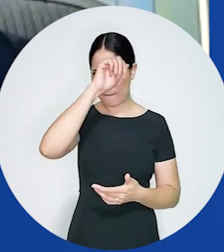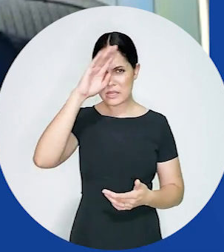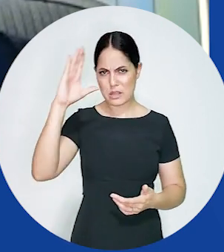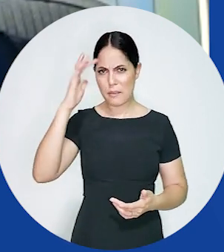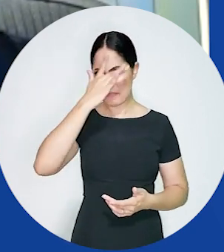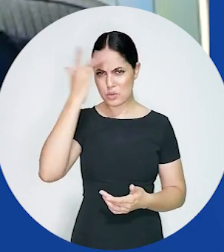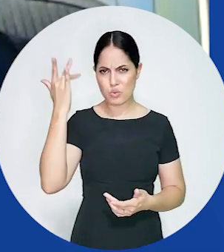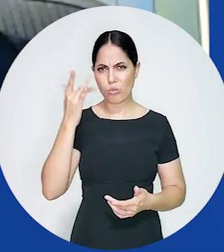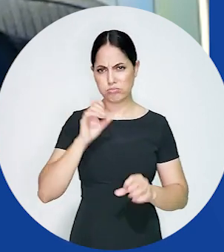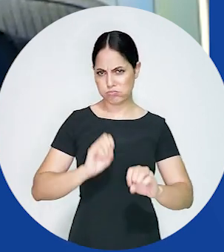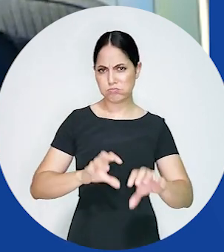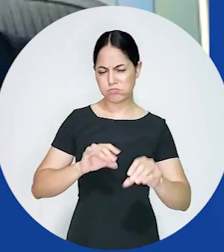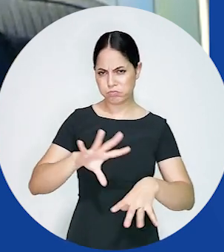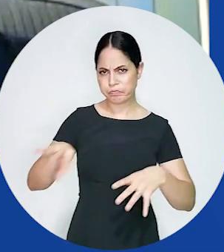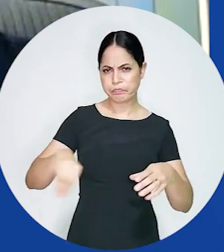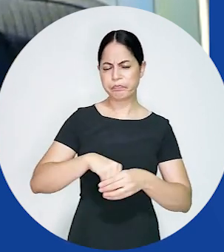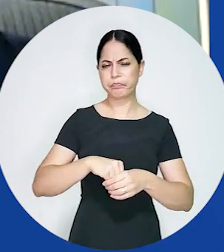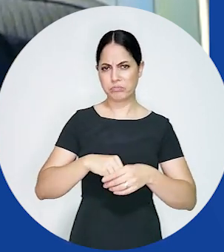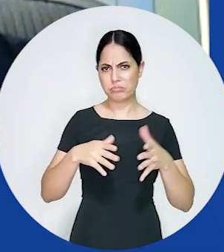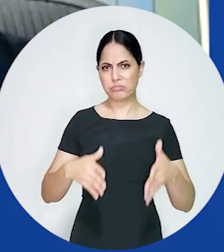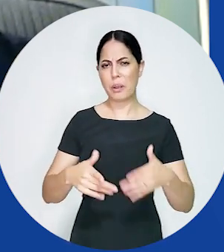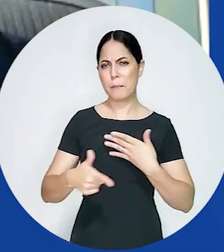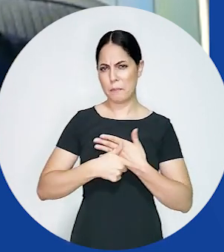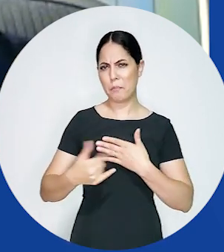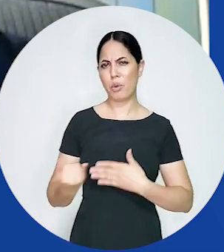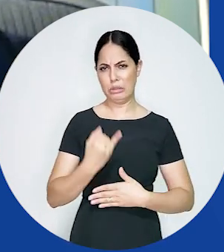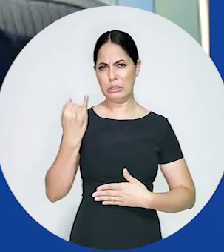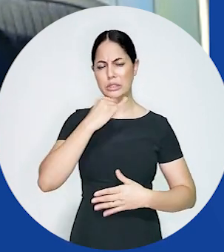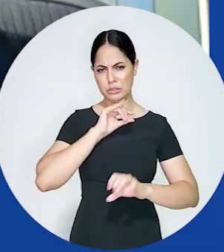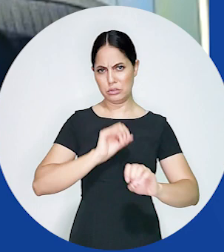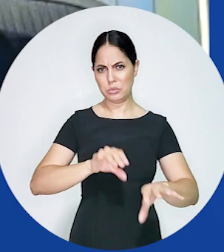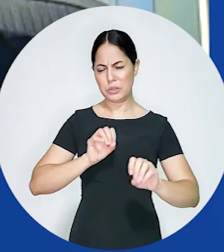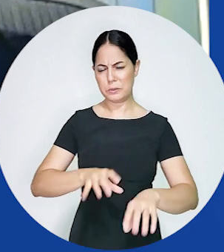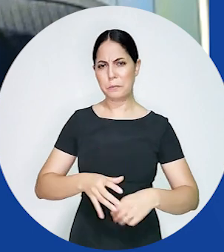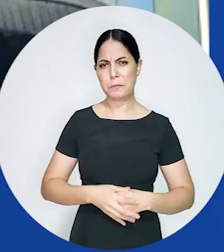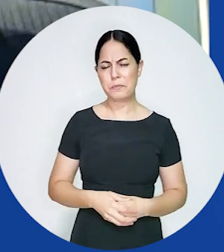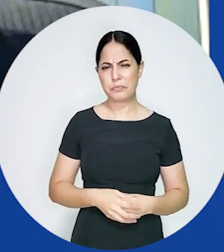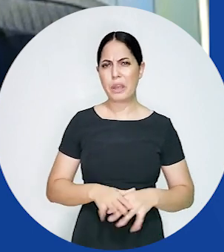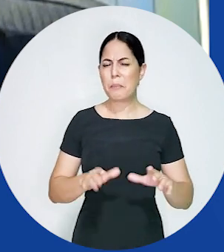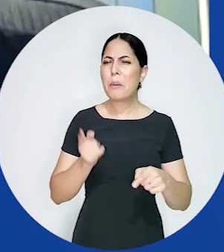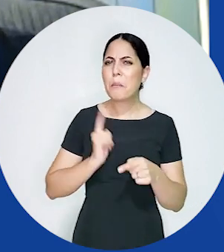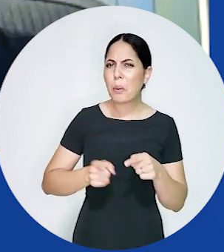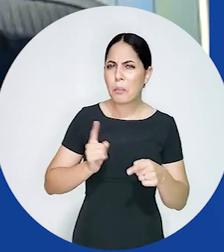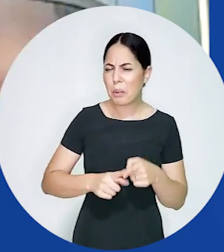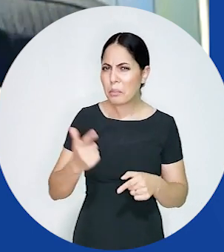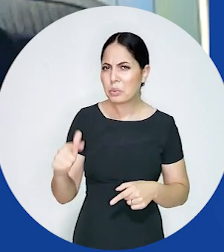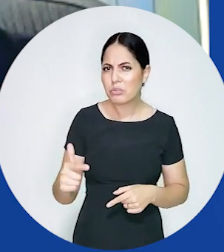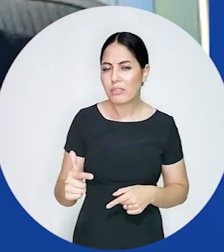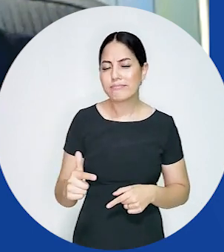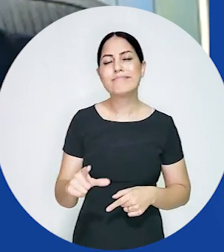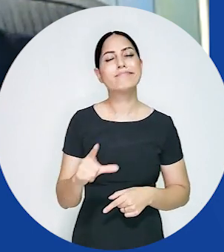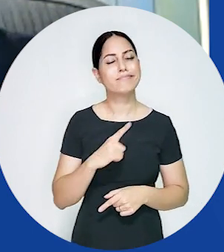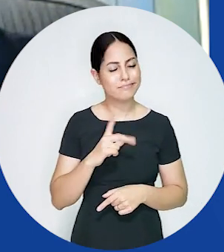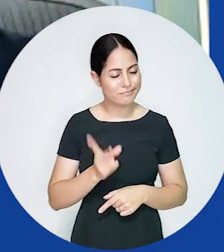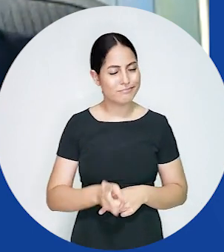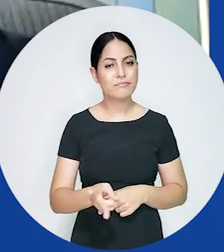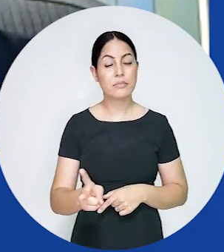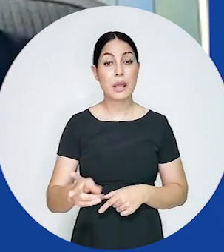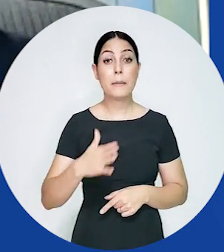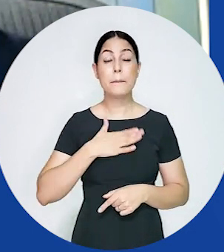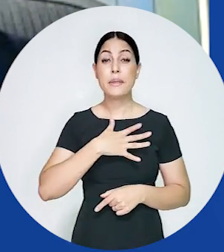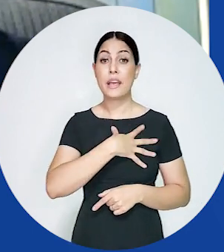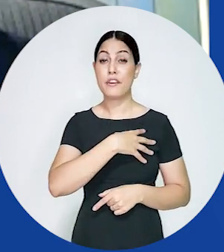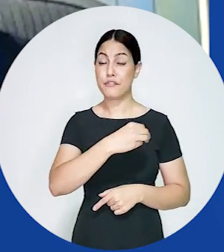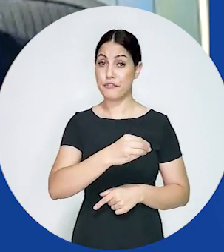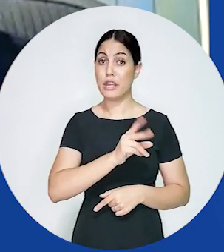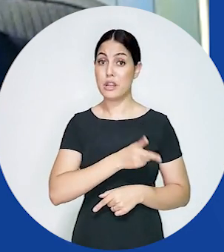educação cumpriu um papel importante de integração. Né? Isso não quer dizer que você não tenha problema. Eu